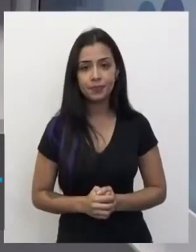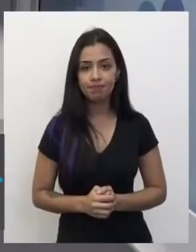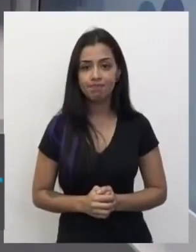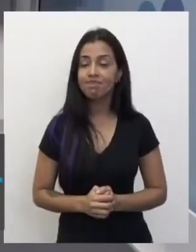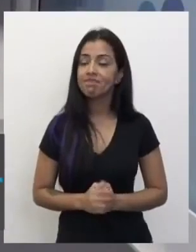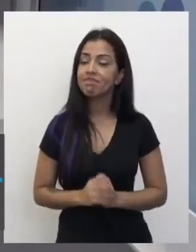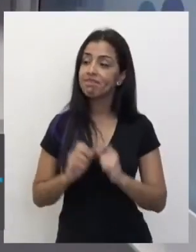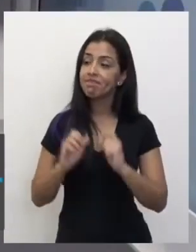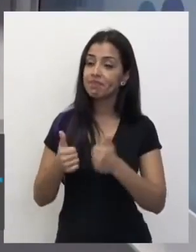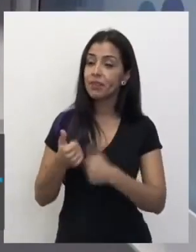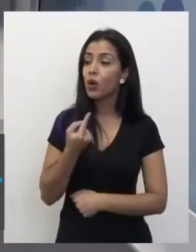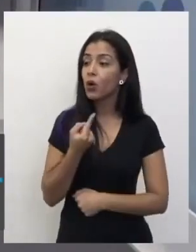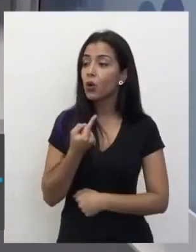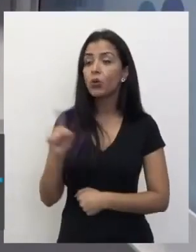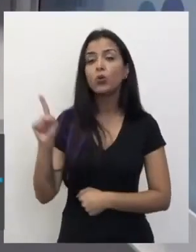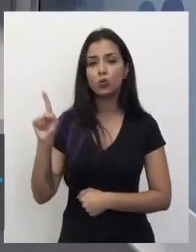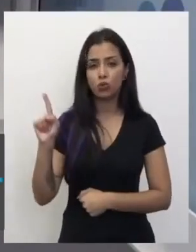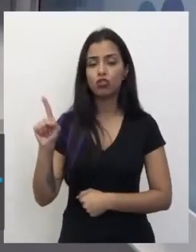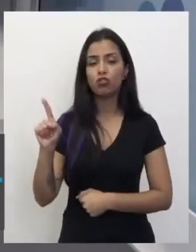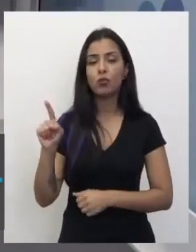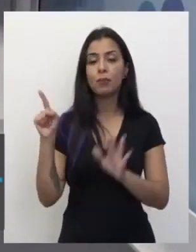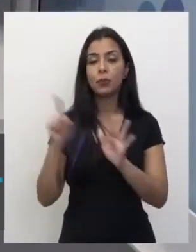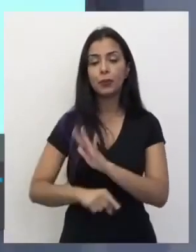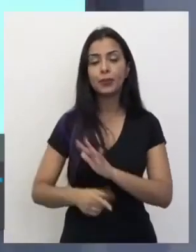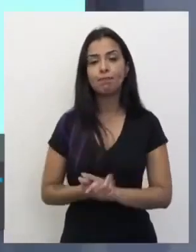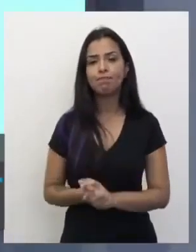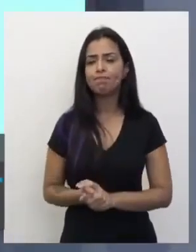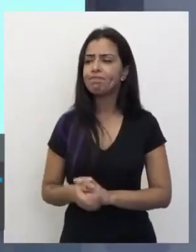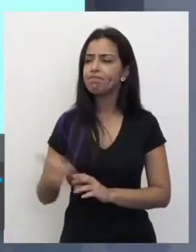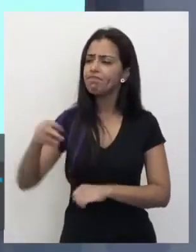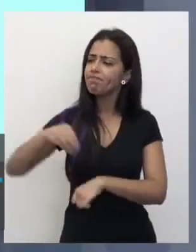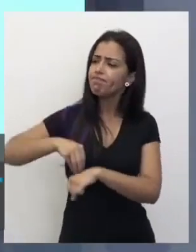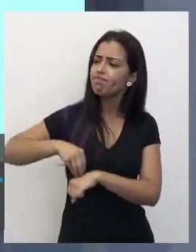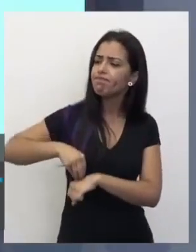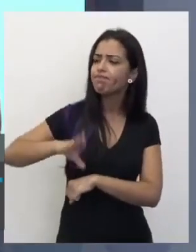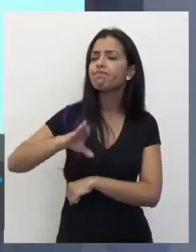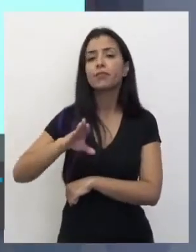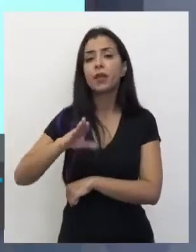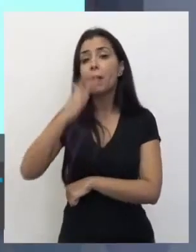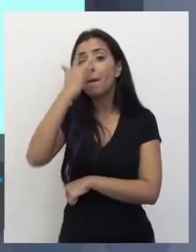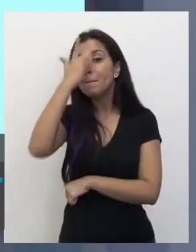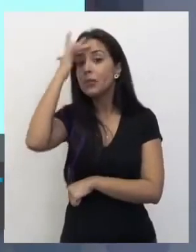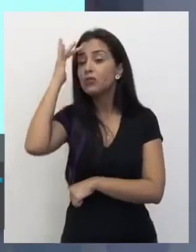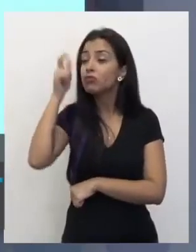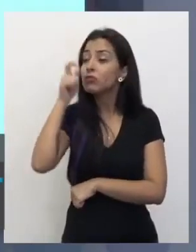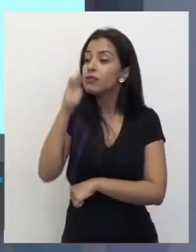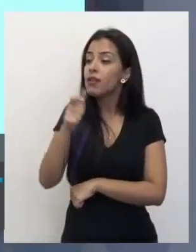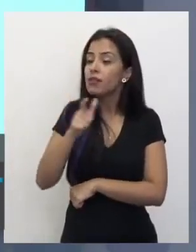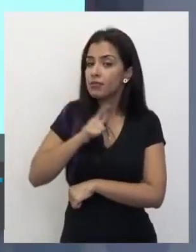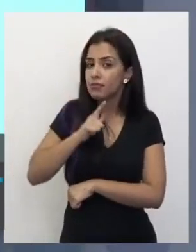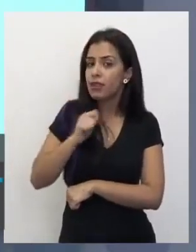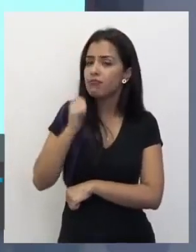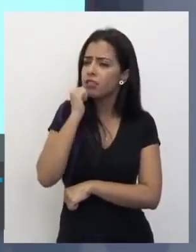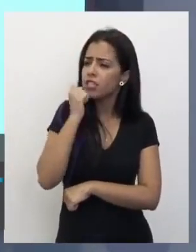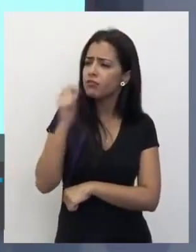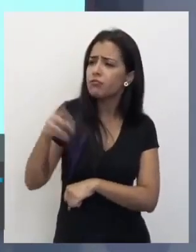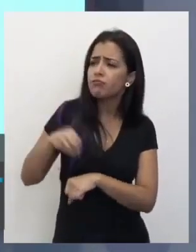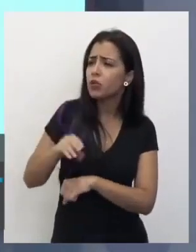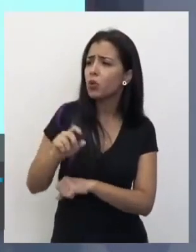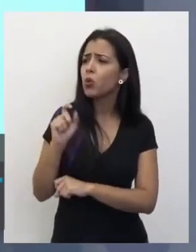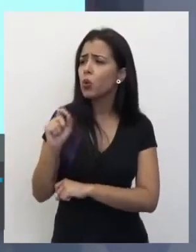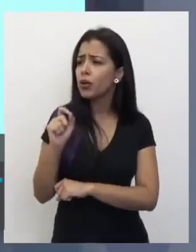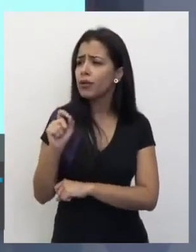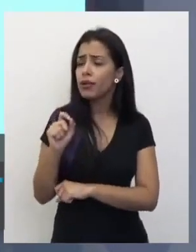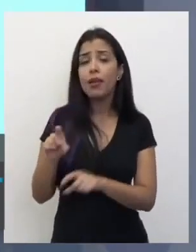última pergunta é: que mensagem você deixa para os jovens que têm interesse na área de ciências e até mesmo para aqueles jovens que